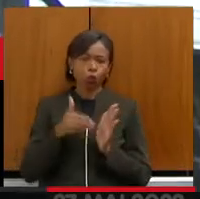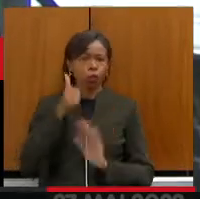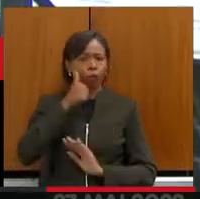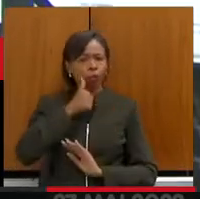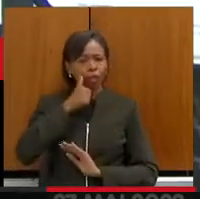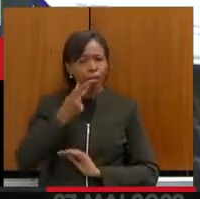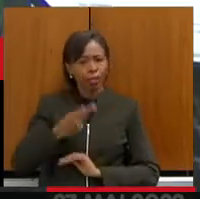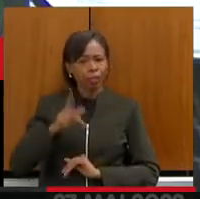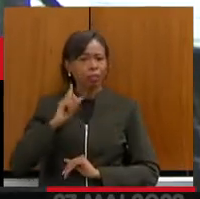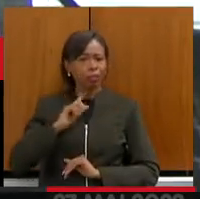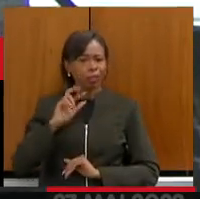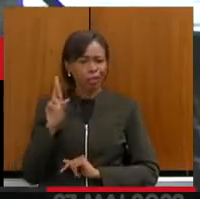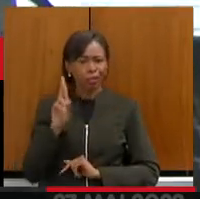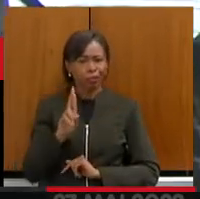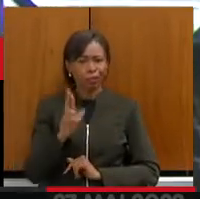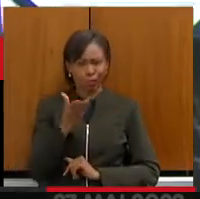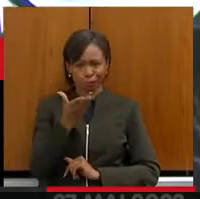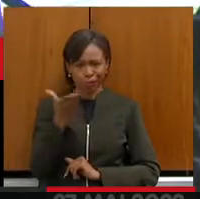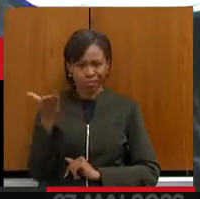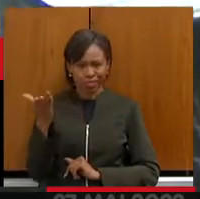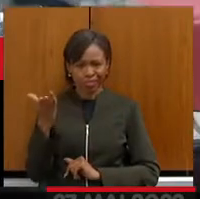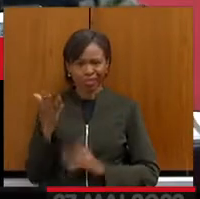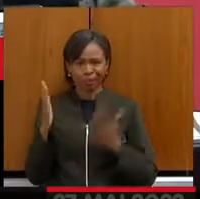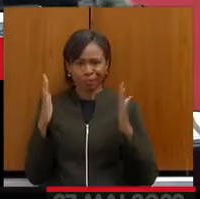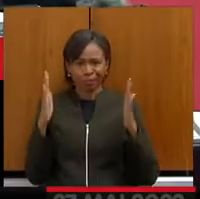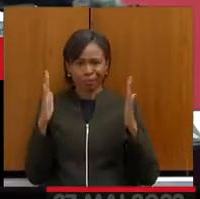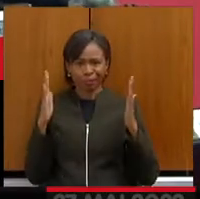representadas aqui por vocês e